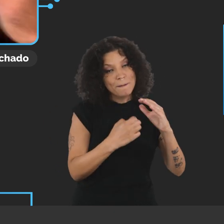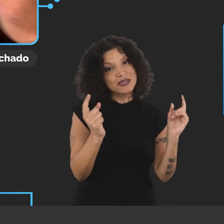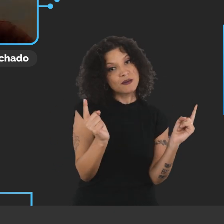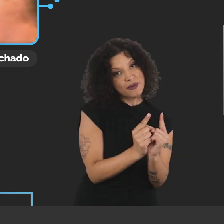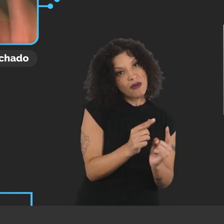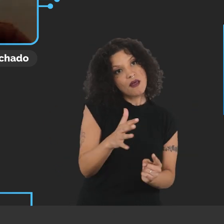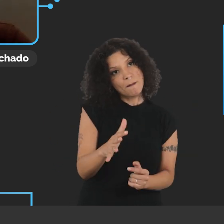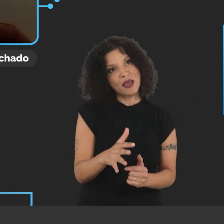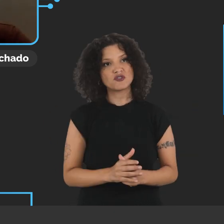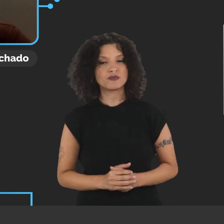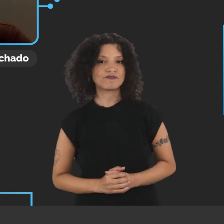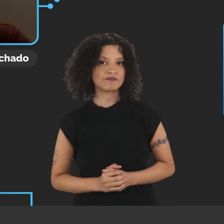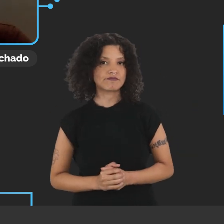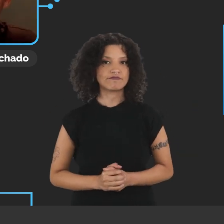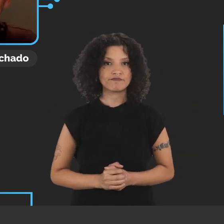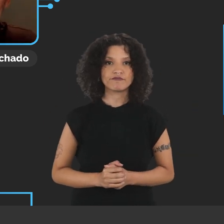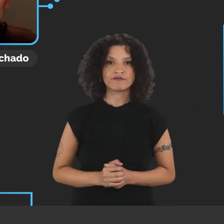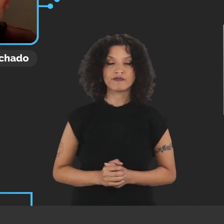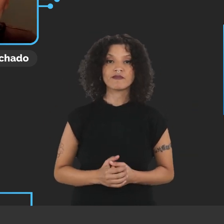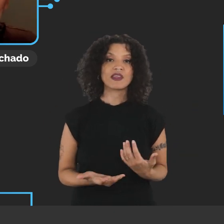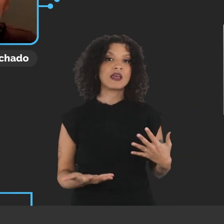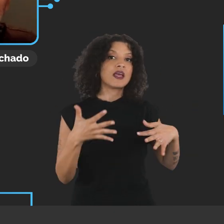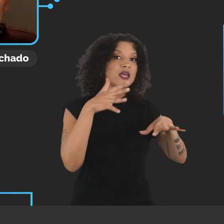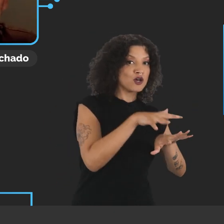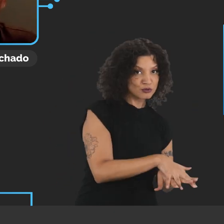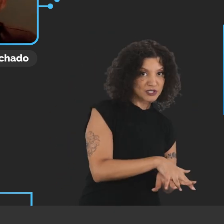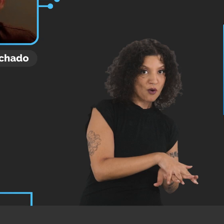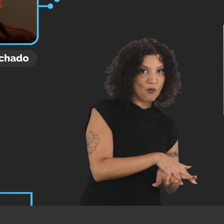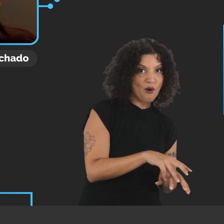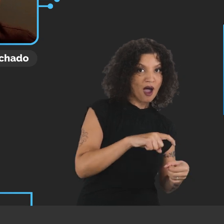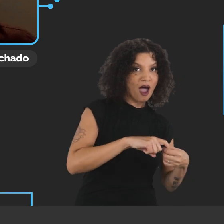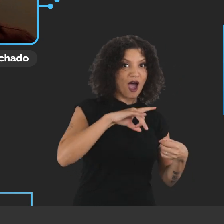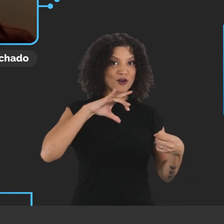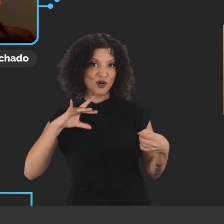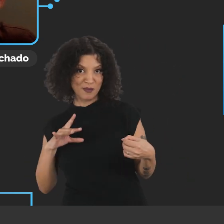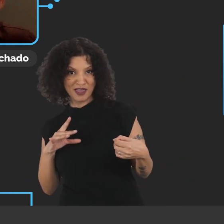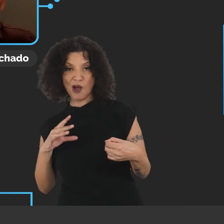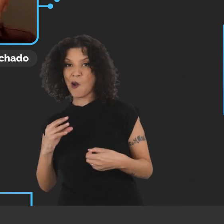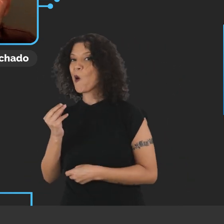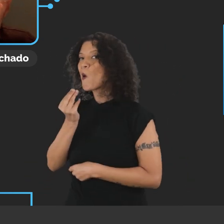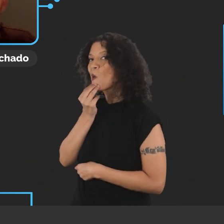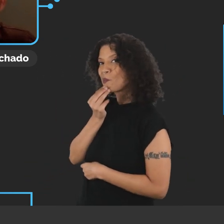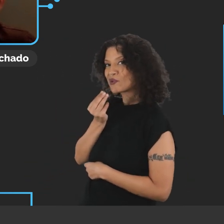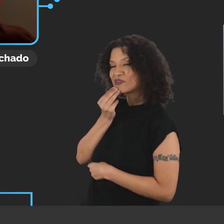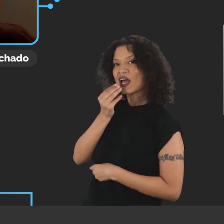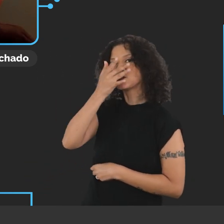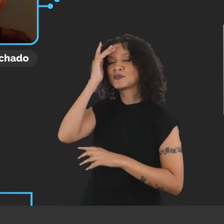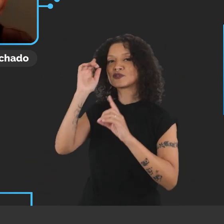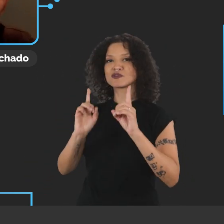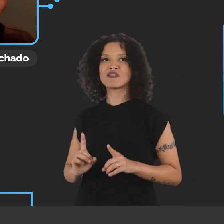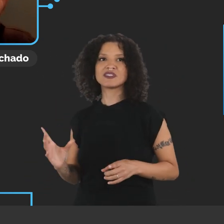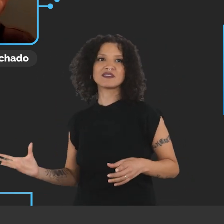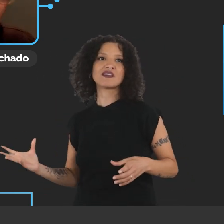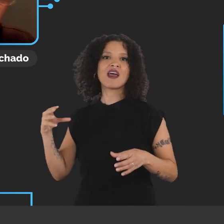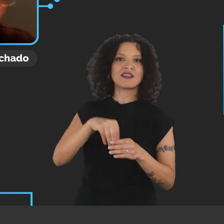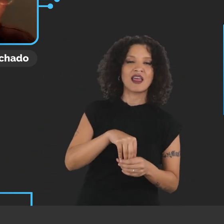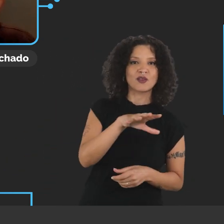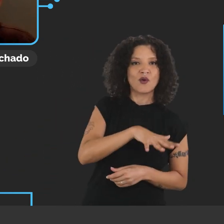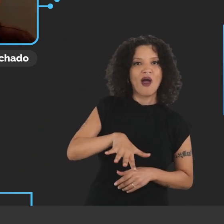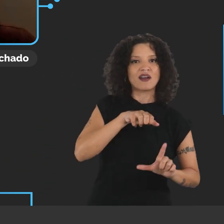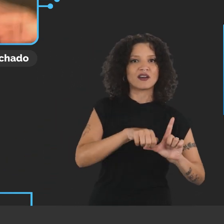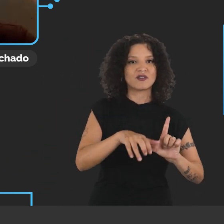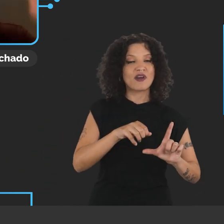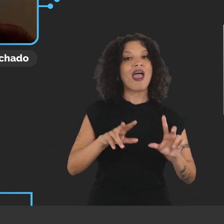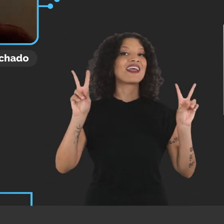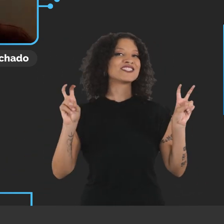estão em pequenas e médias empresas. Bom, inclusão, autonomia e oportunidade para pessoas com deficiência no mercado